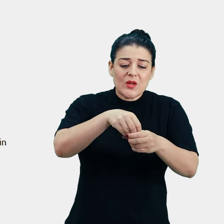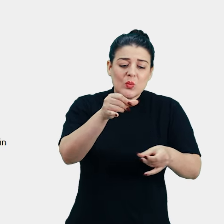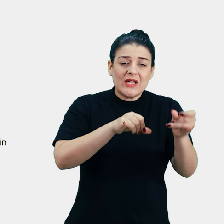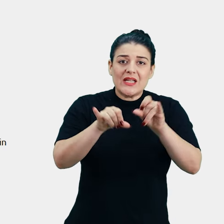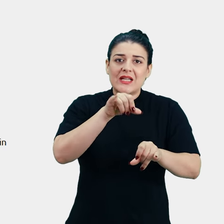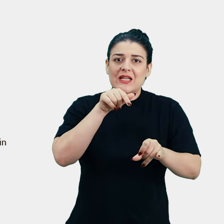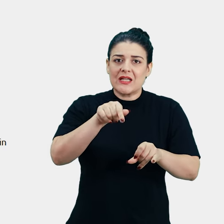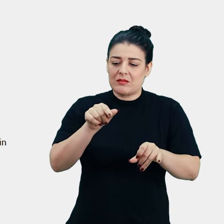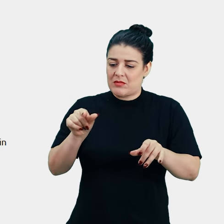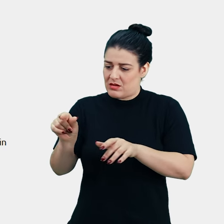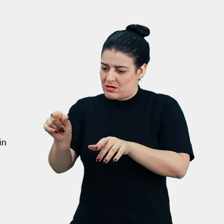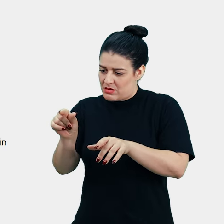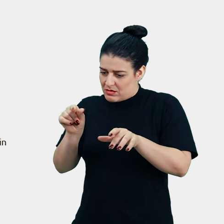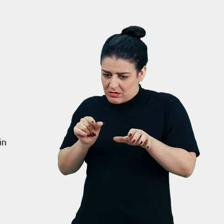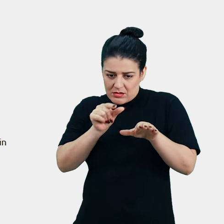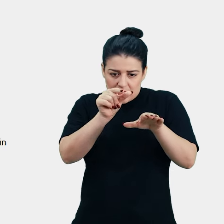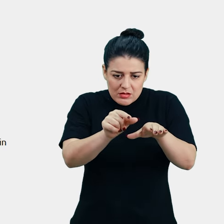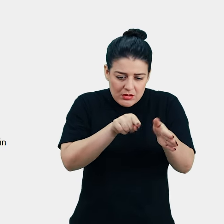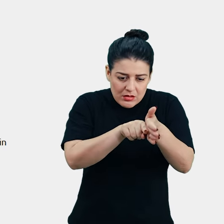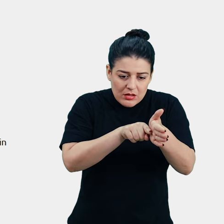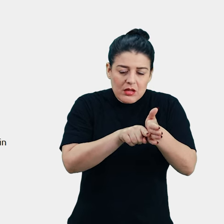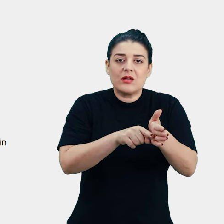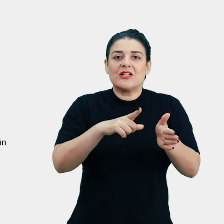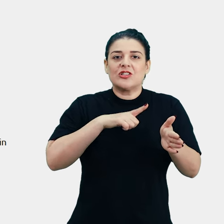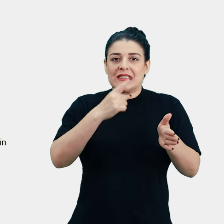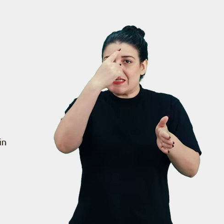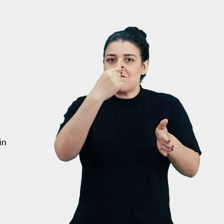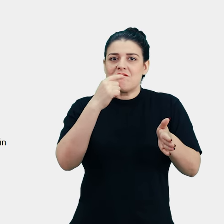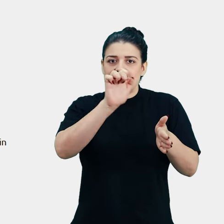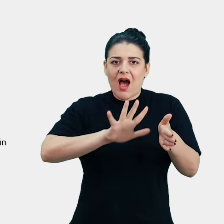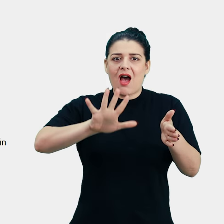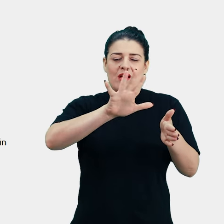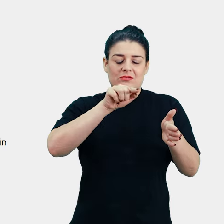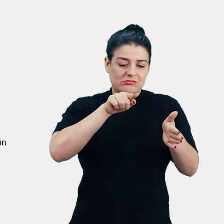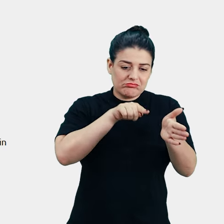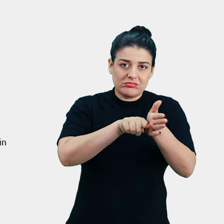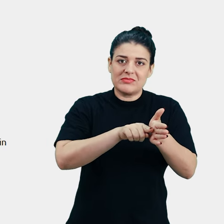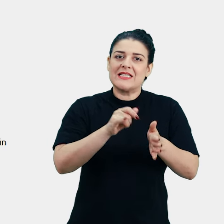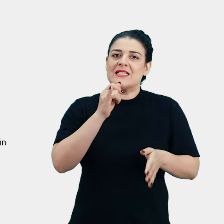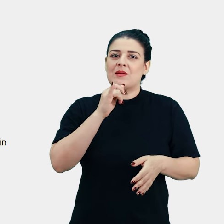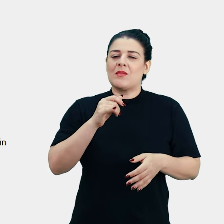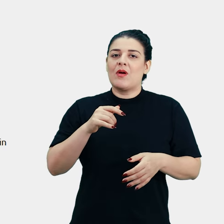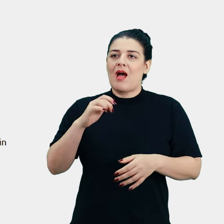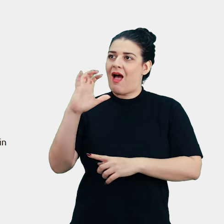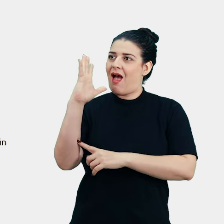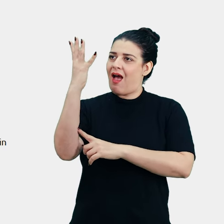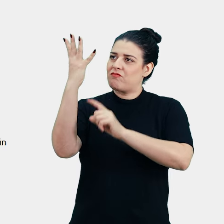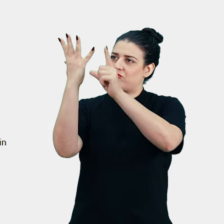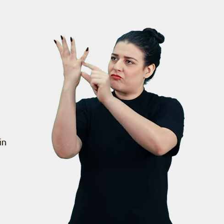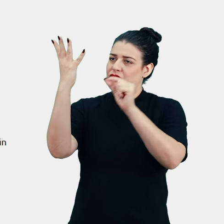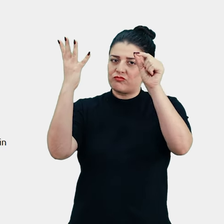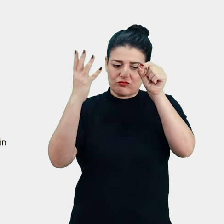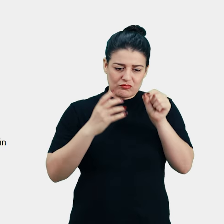daquela matriz que você está analisando por meio do imageamento. A gente pode colocar, por exemplo, uma folha de uma árvore